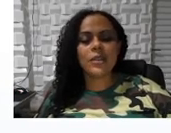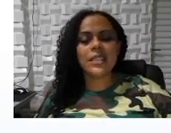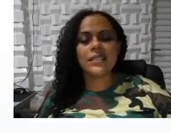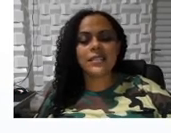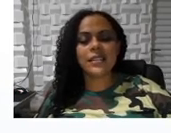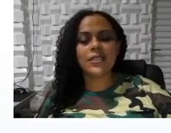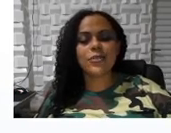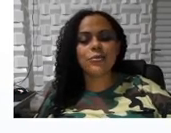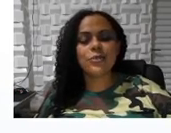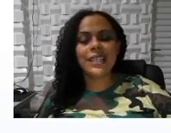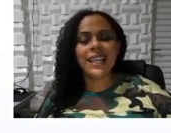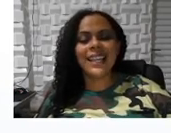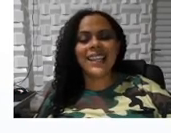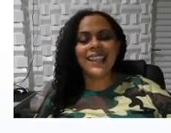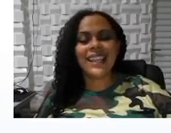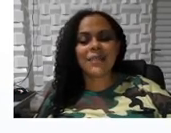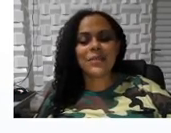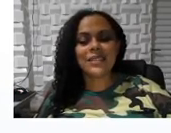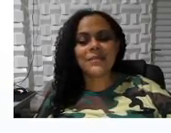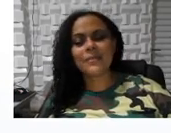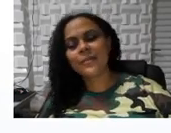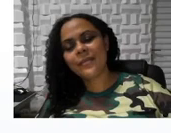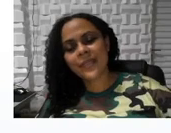IS, júri, lápis,